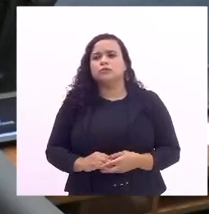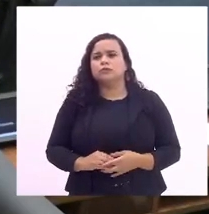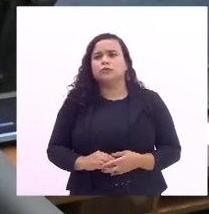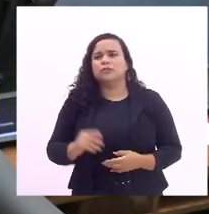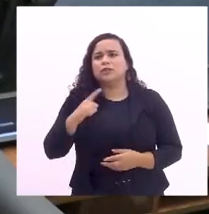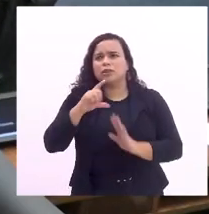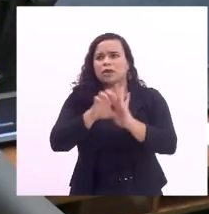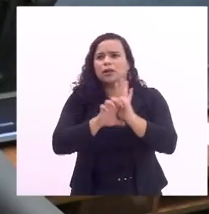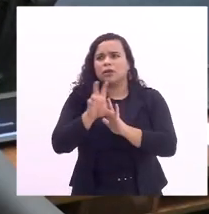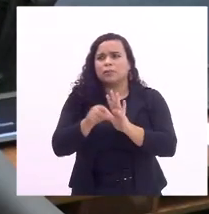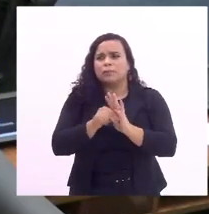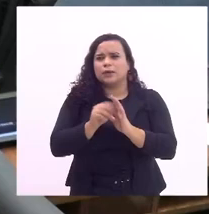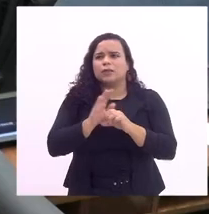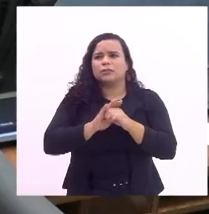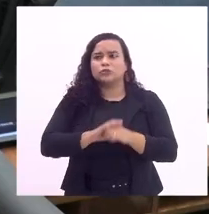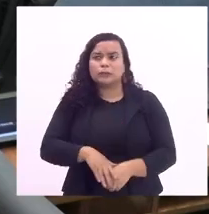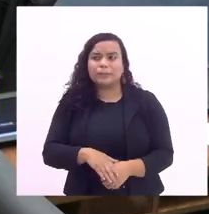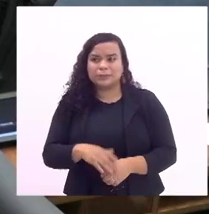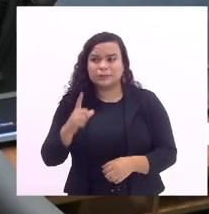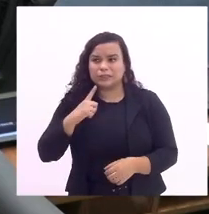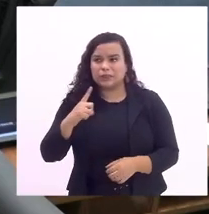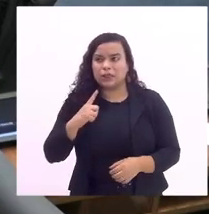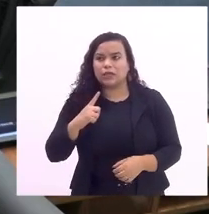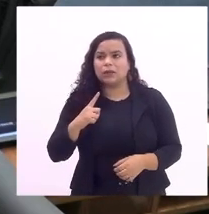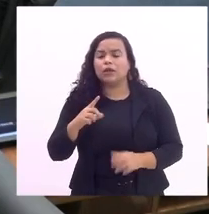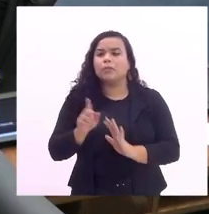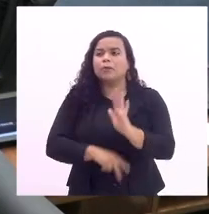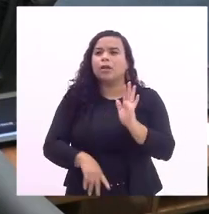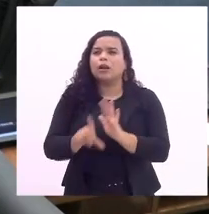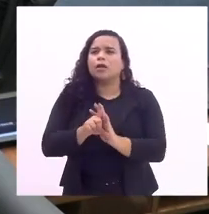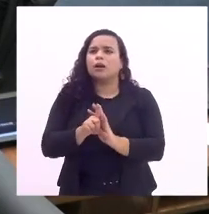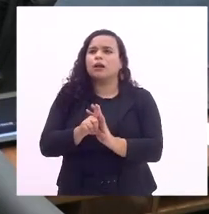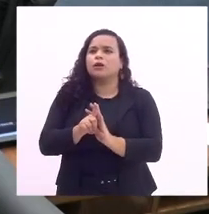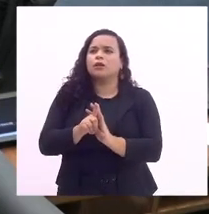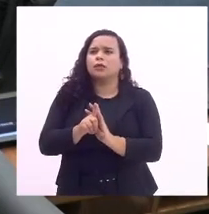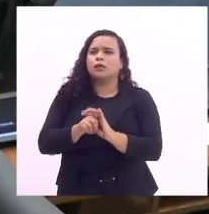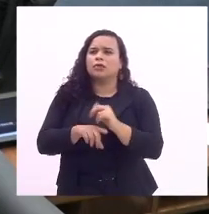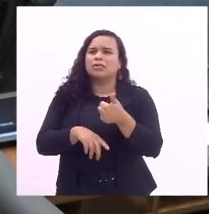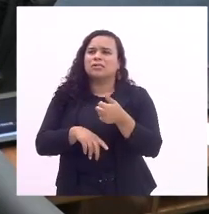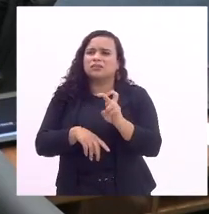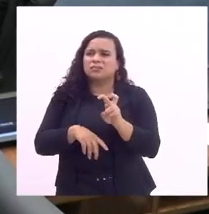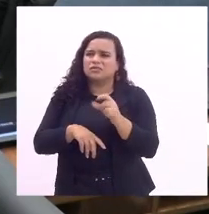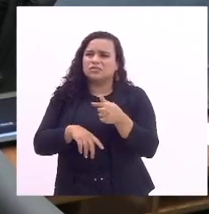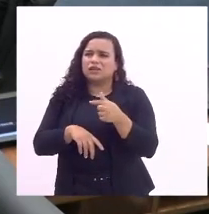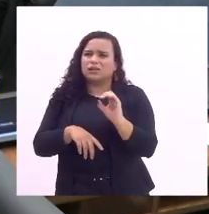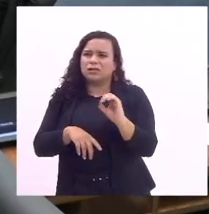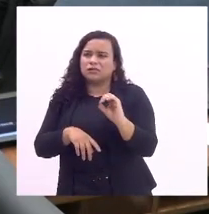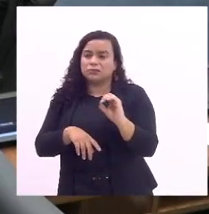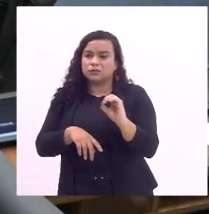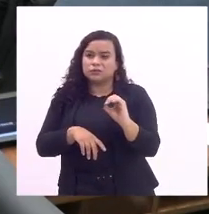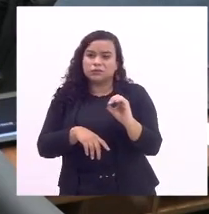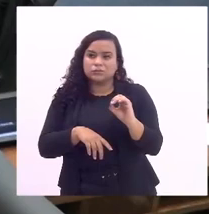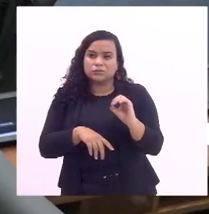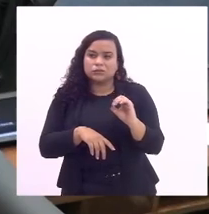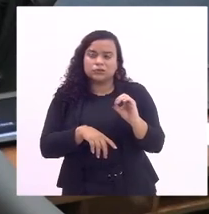tem emendas supressivas. Projeto de lei número 1570.